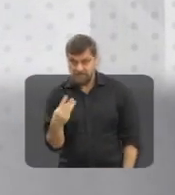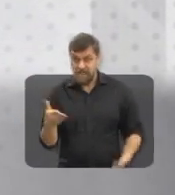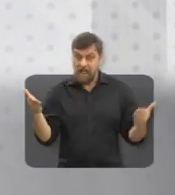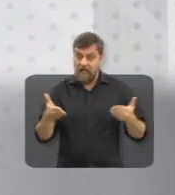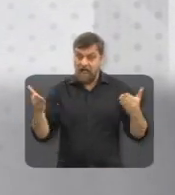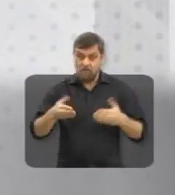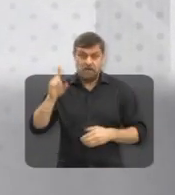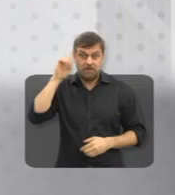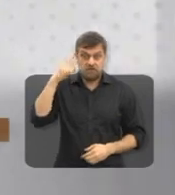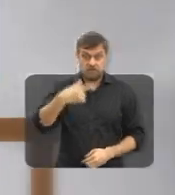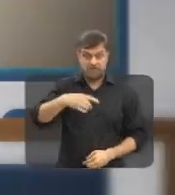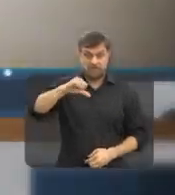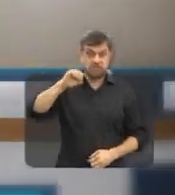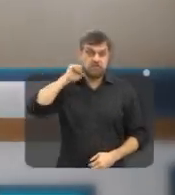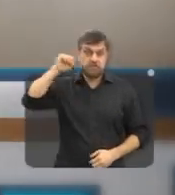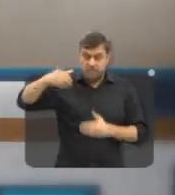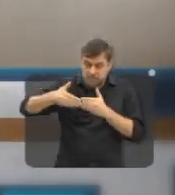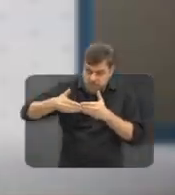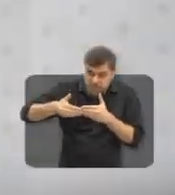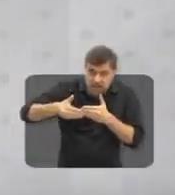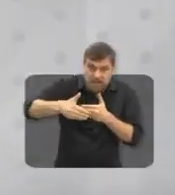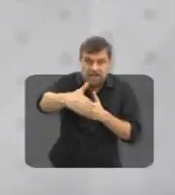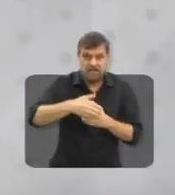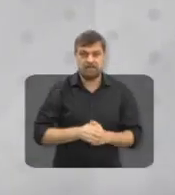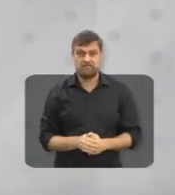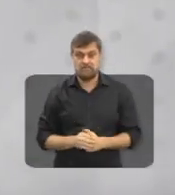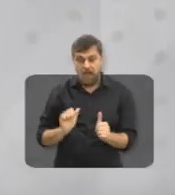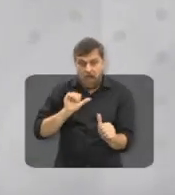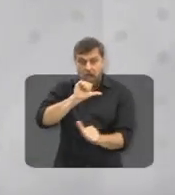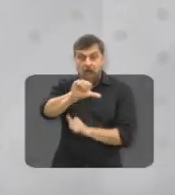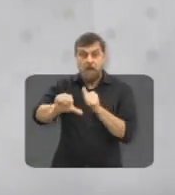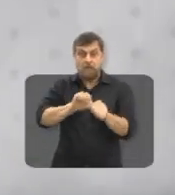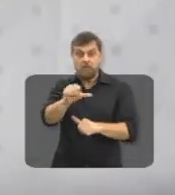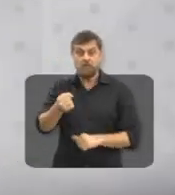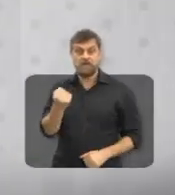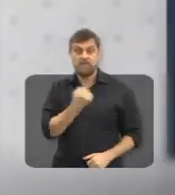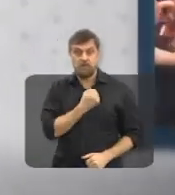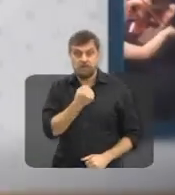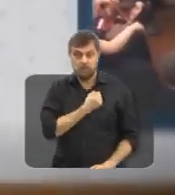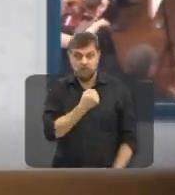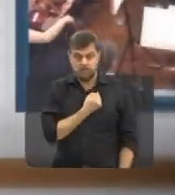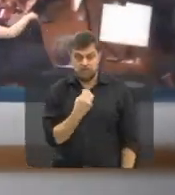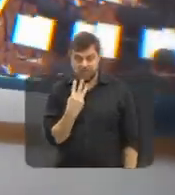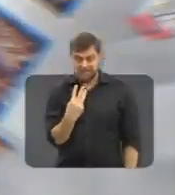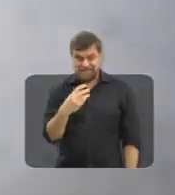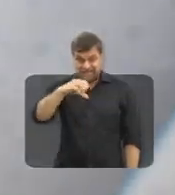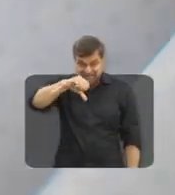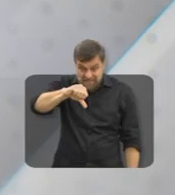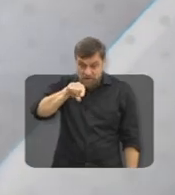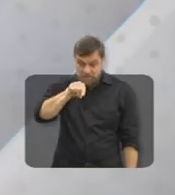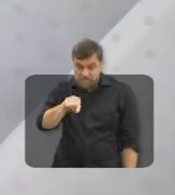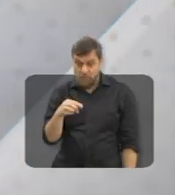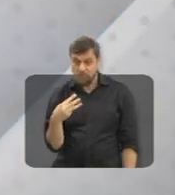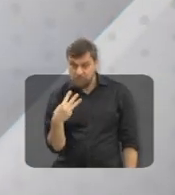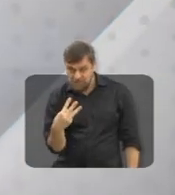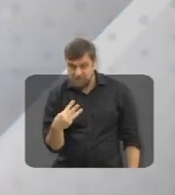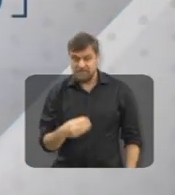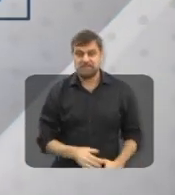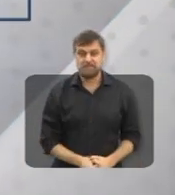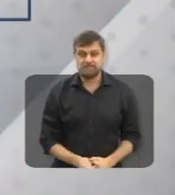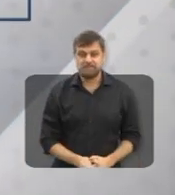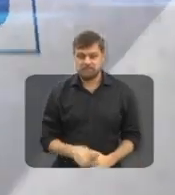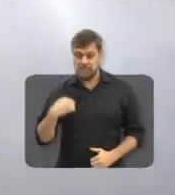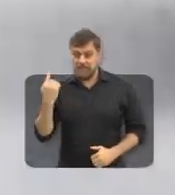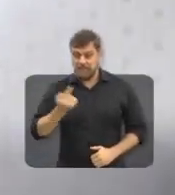digital, mas a partir do dia 29 de abril, ele vai passar a ser transmitido pelo